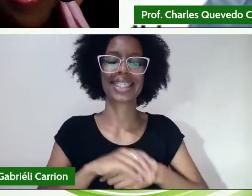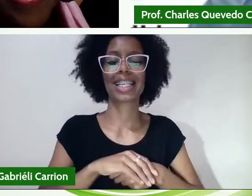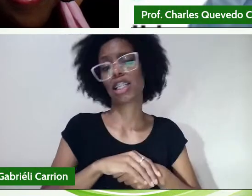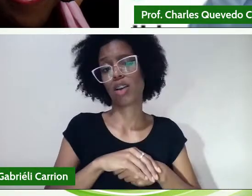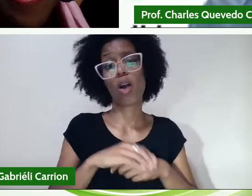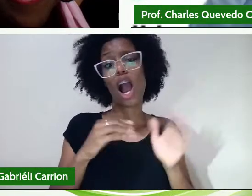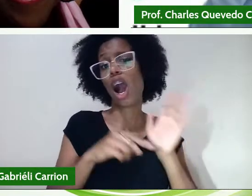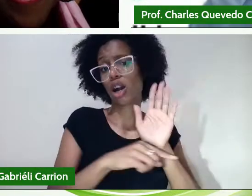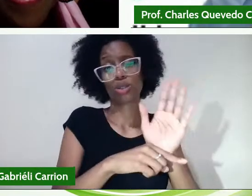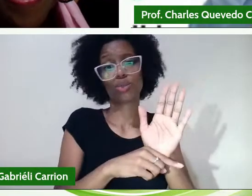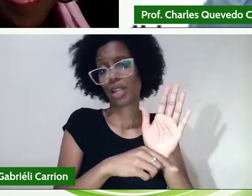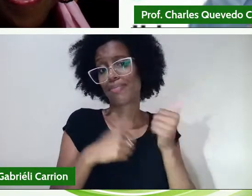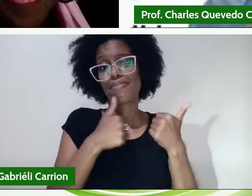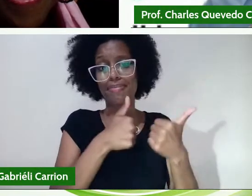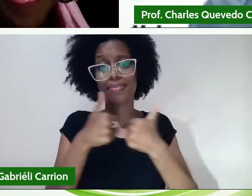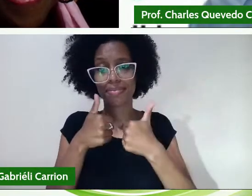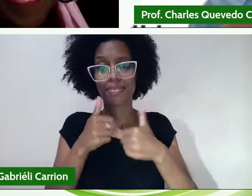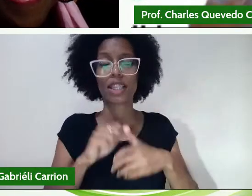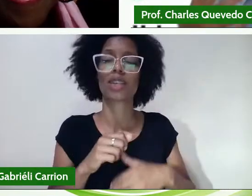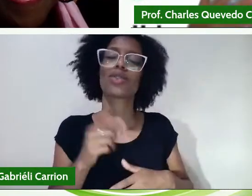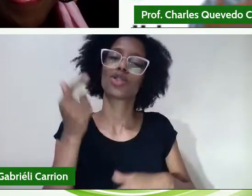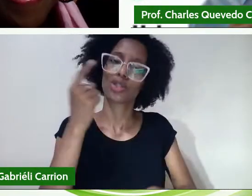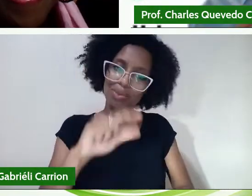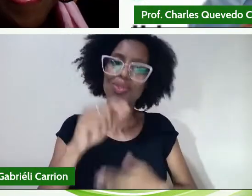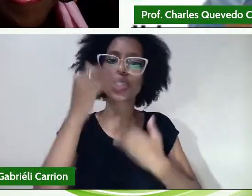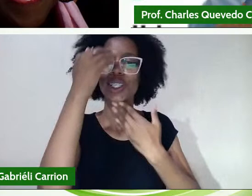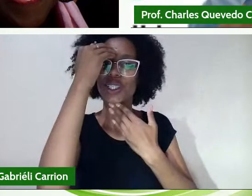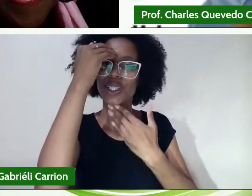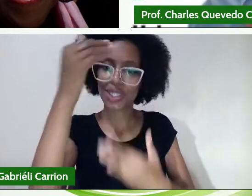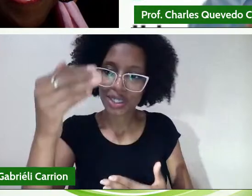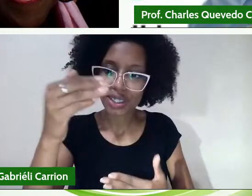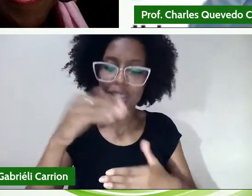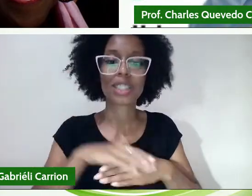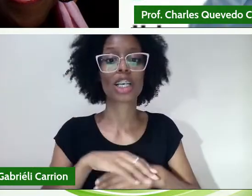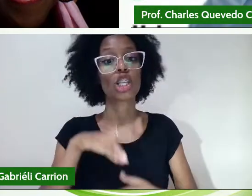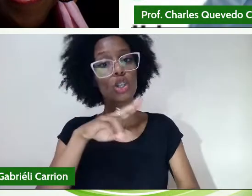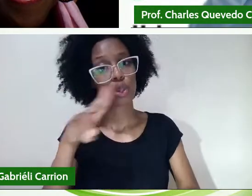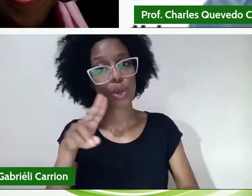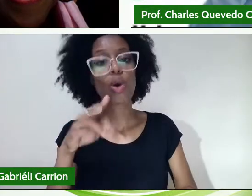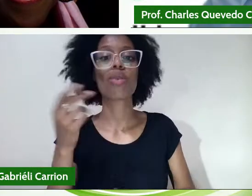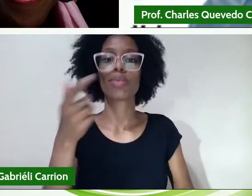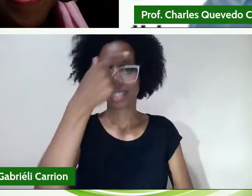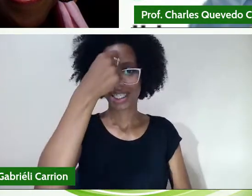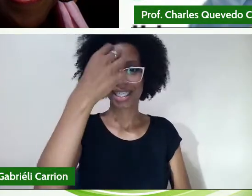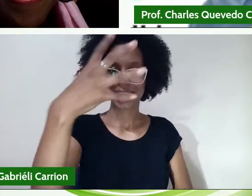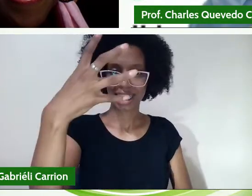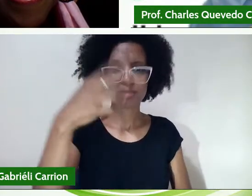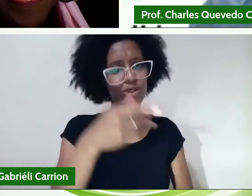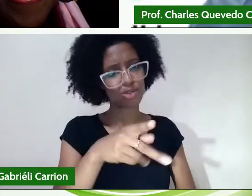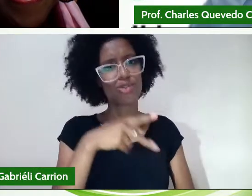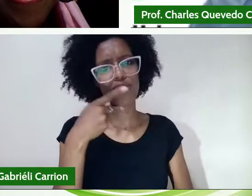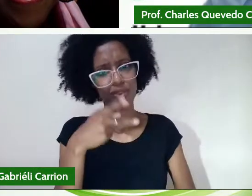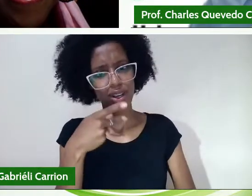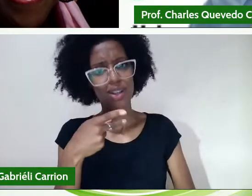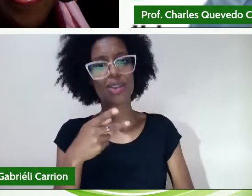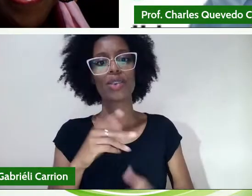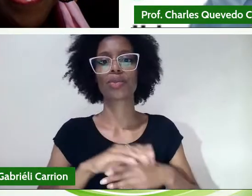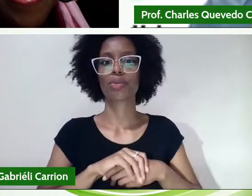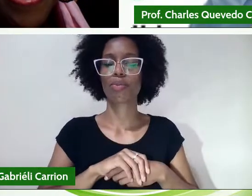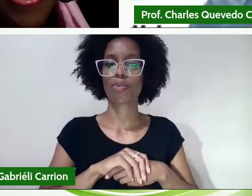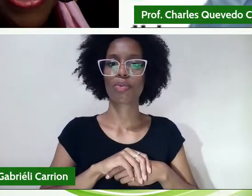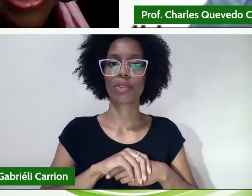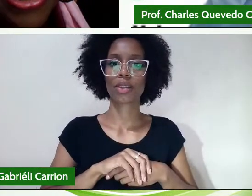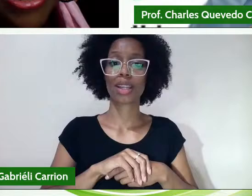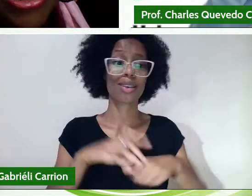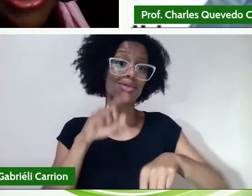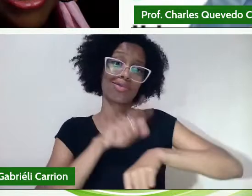quero, né, mais uma vez, deixar o meu agradecimento, o agradecimento em nome da Unipampa, né, pela sua fala. Infelizmente, o nosso tempo já